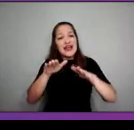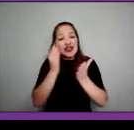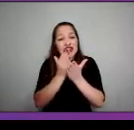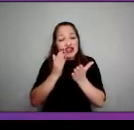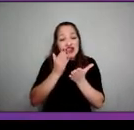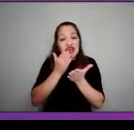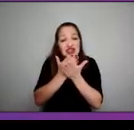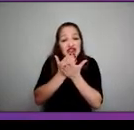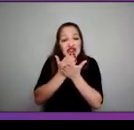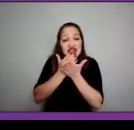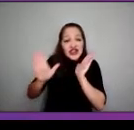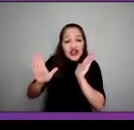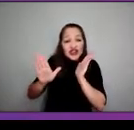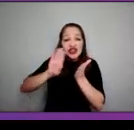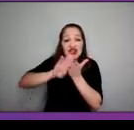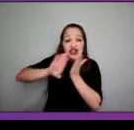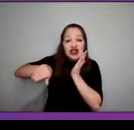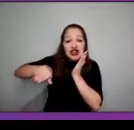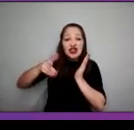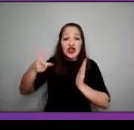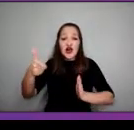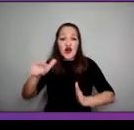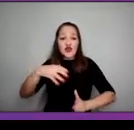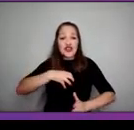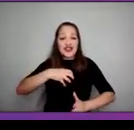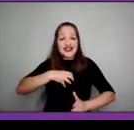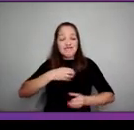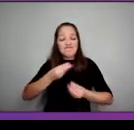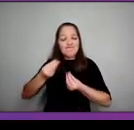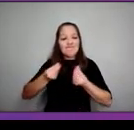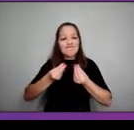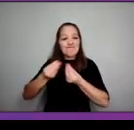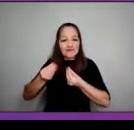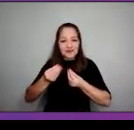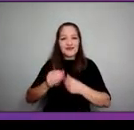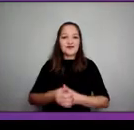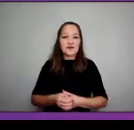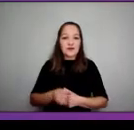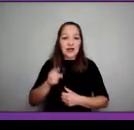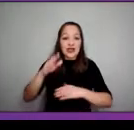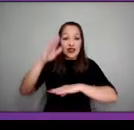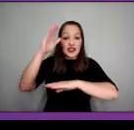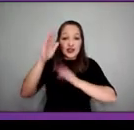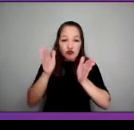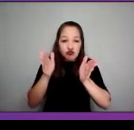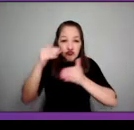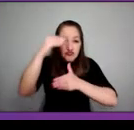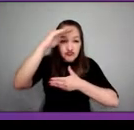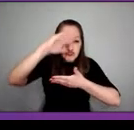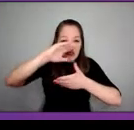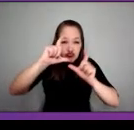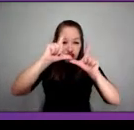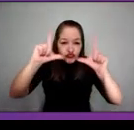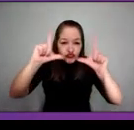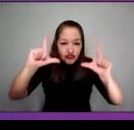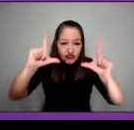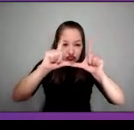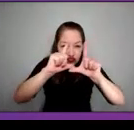aqui o exercício seguinte serão muito usados que são as janelas de corte de enquadramento de existir fazer